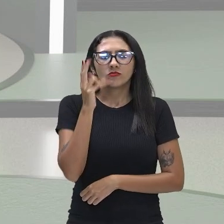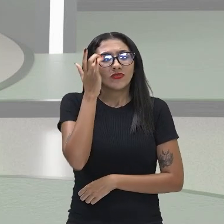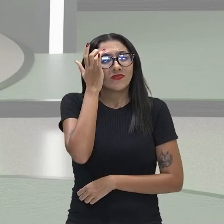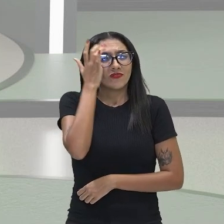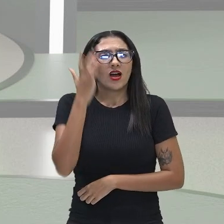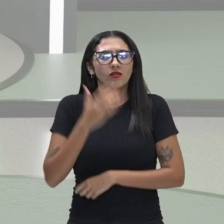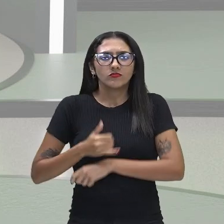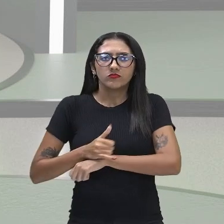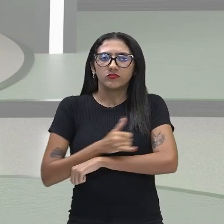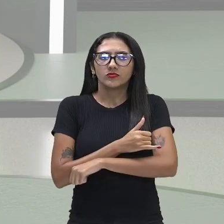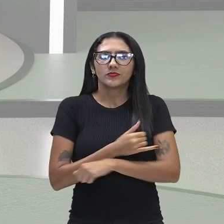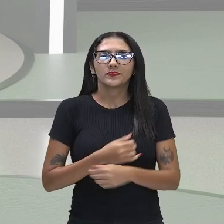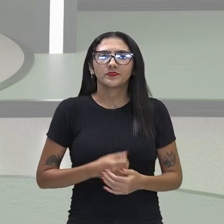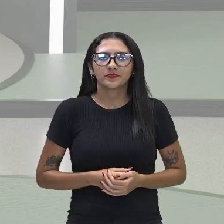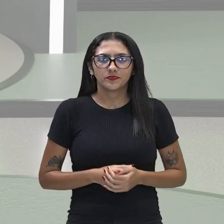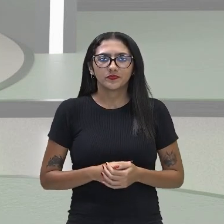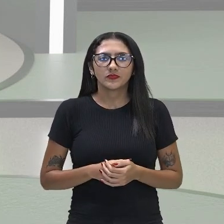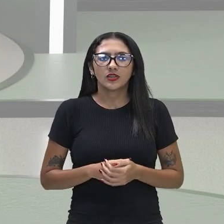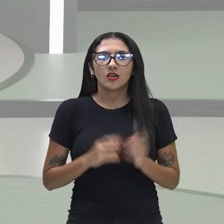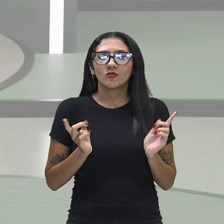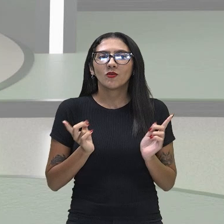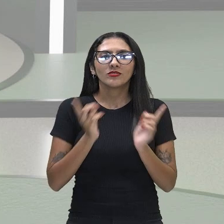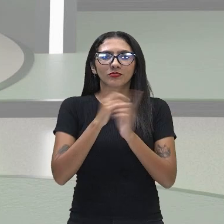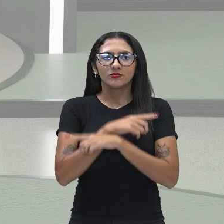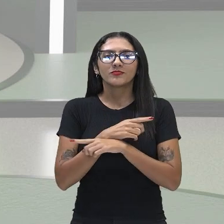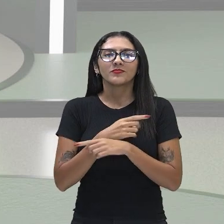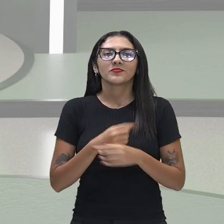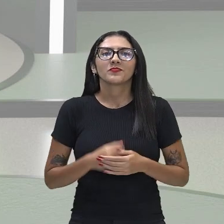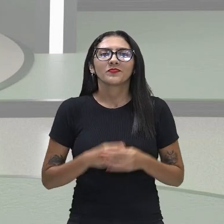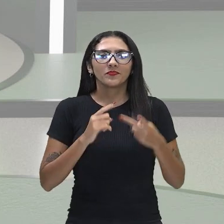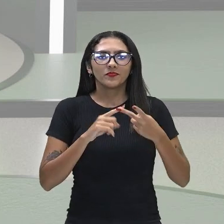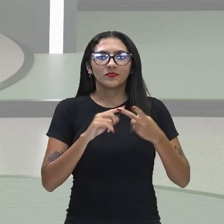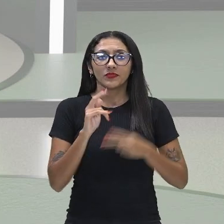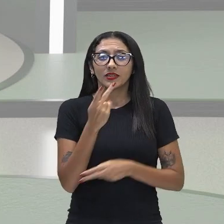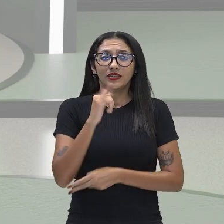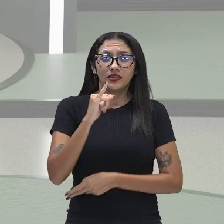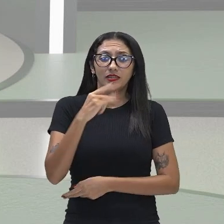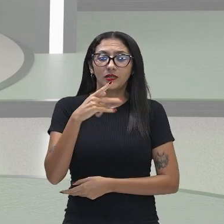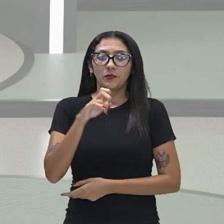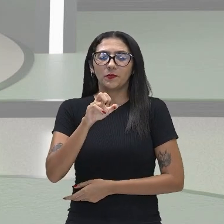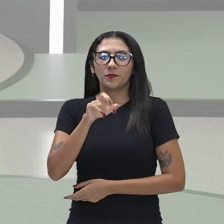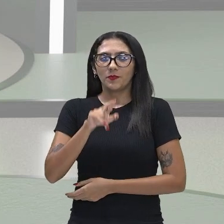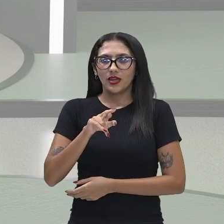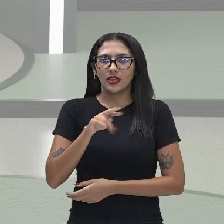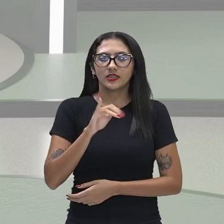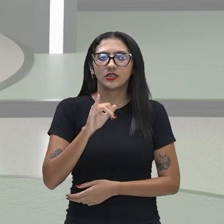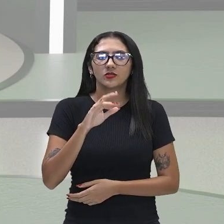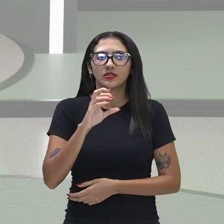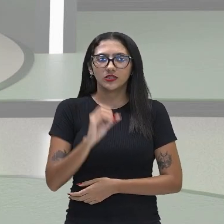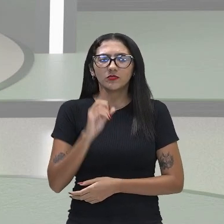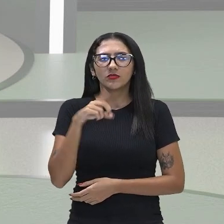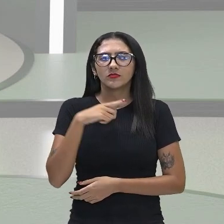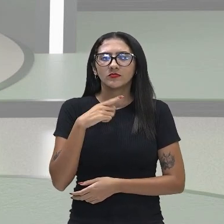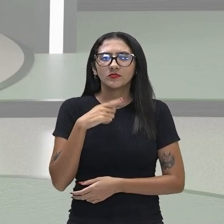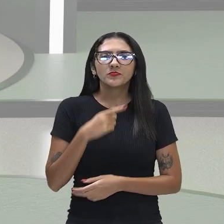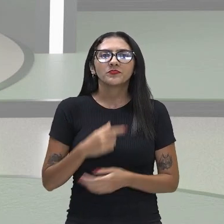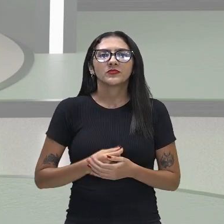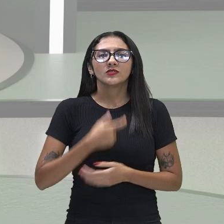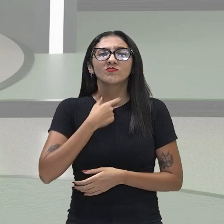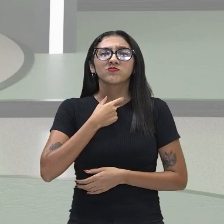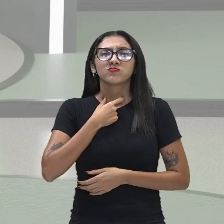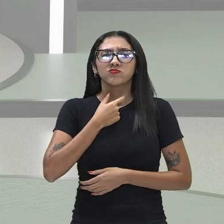facilitado. Já a condição contrária é o hipertireoidismo, alta produção de hormônios